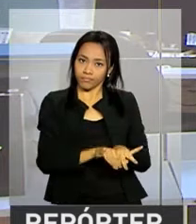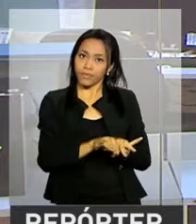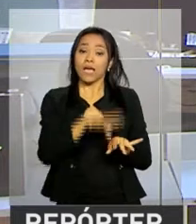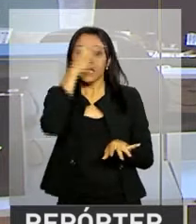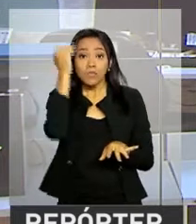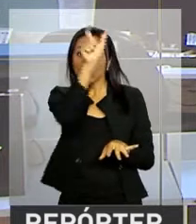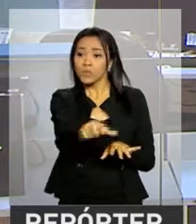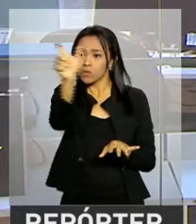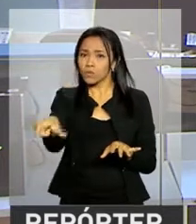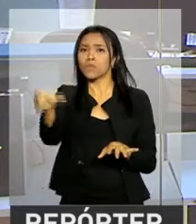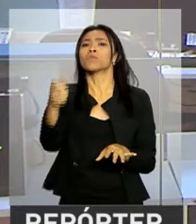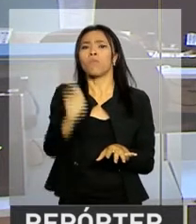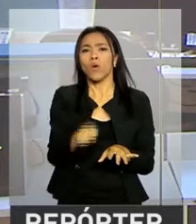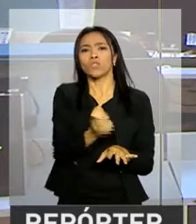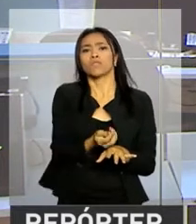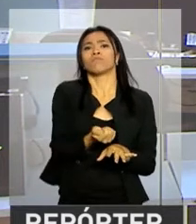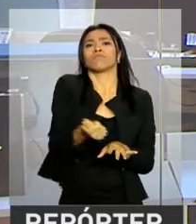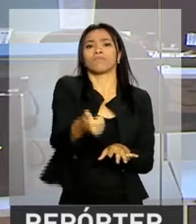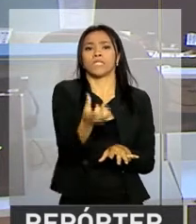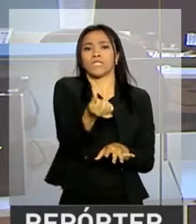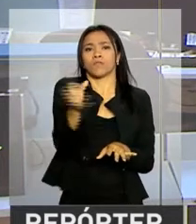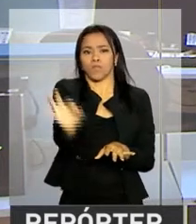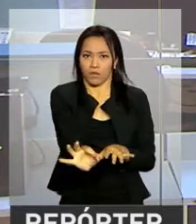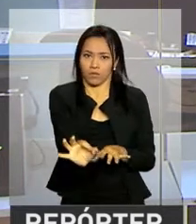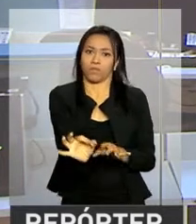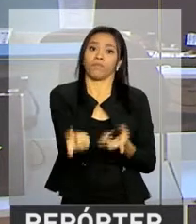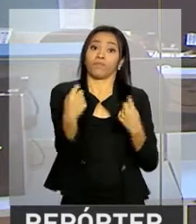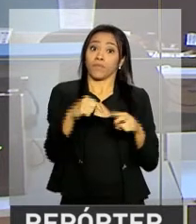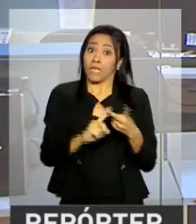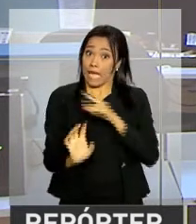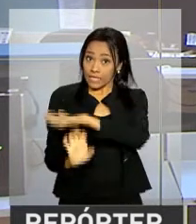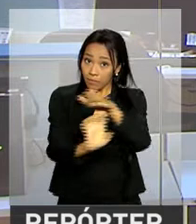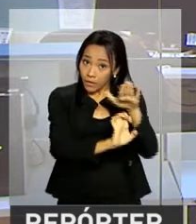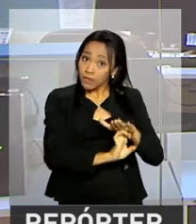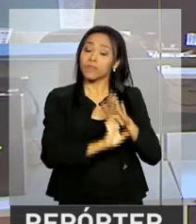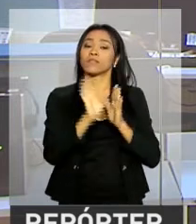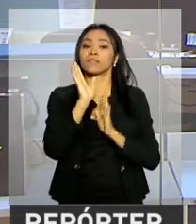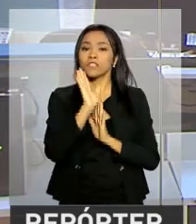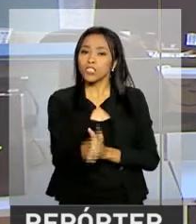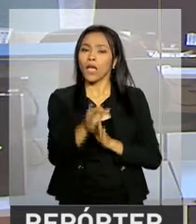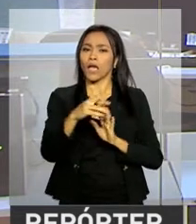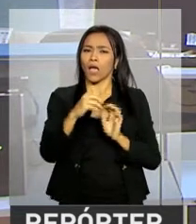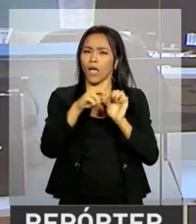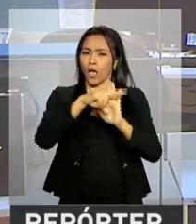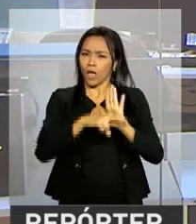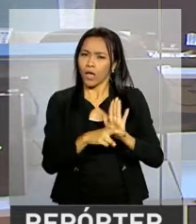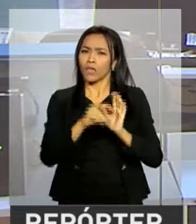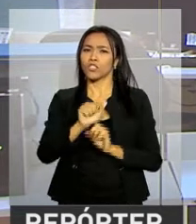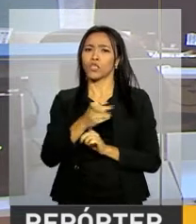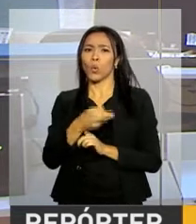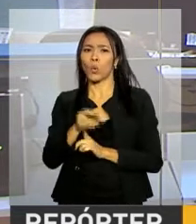físicas podem destinar 6 por cento aos fundos já as empresas que operam sob regime de lucro real